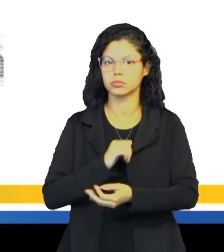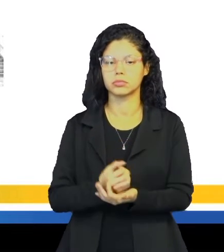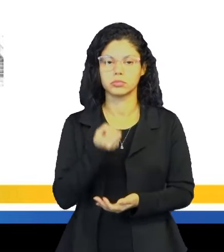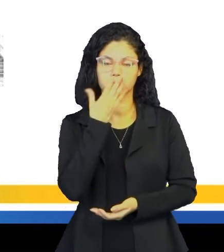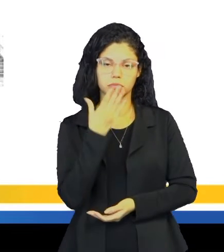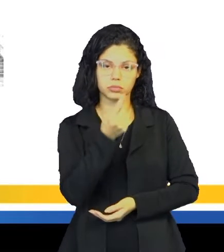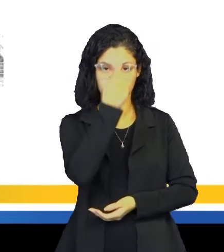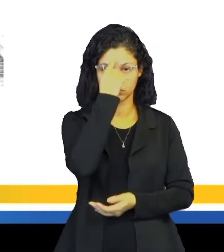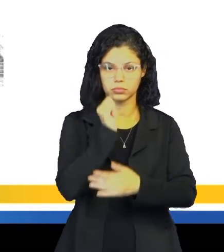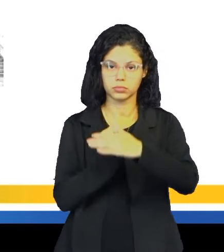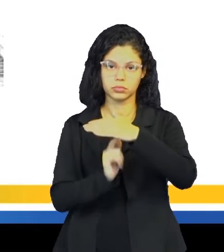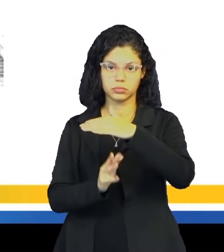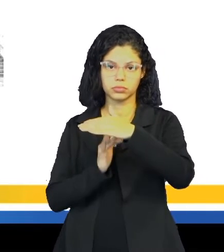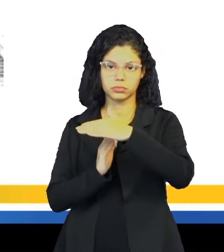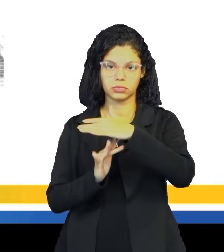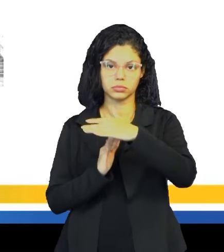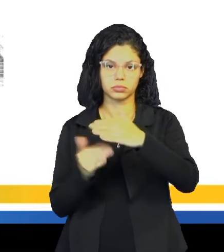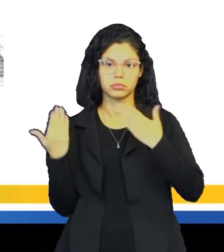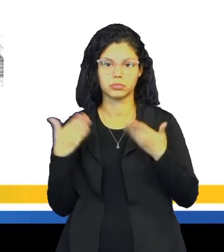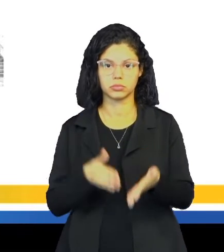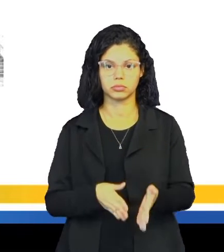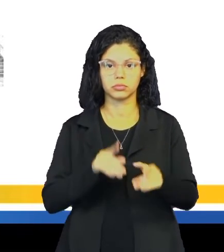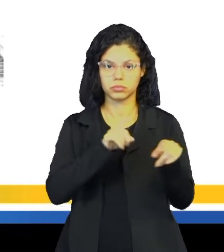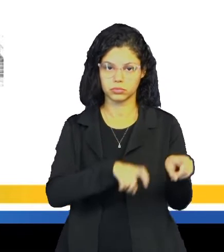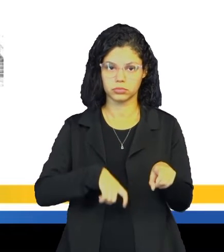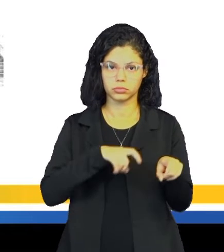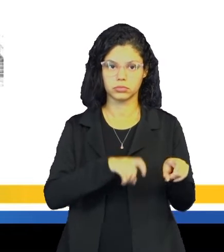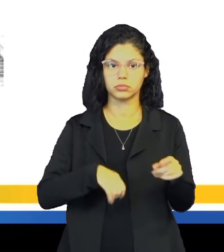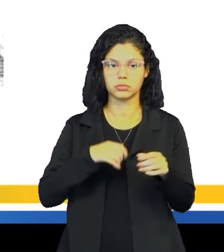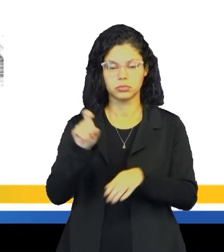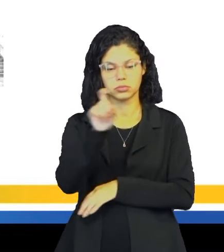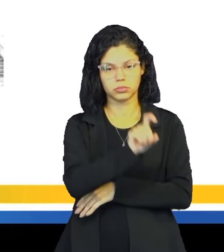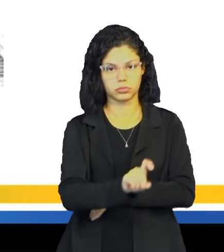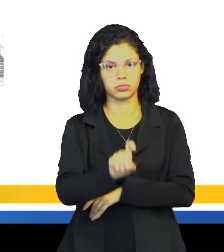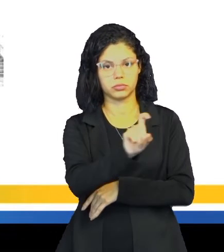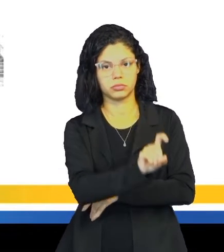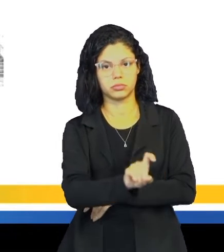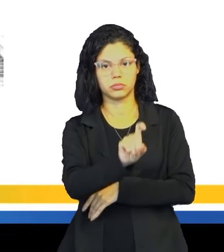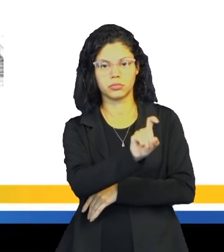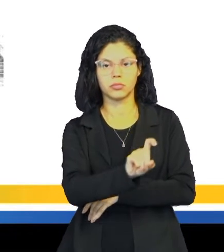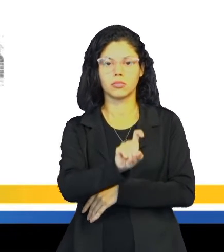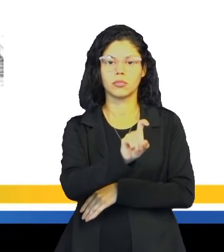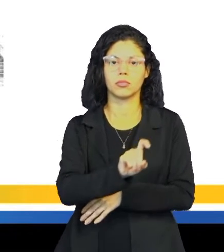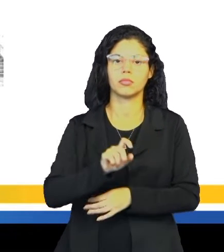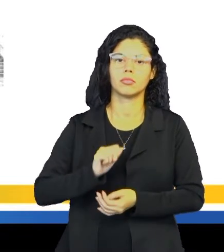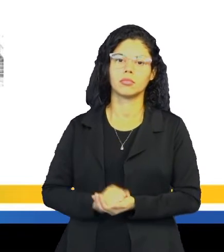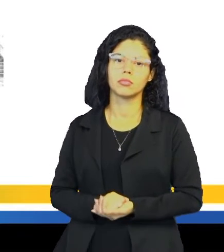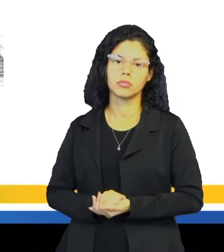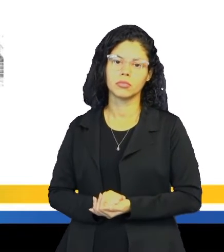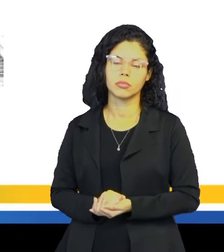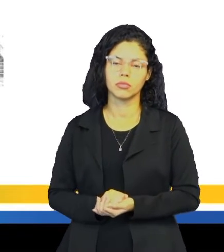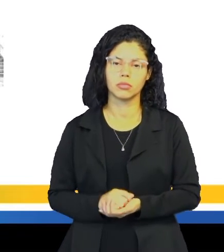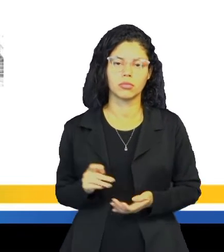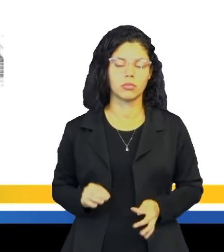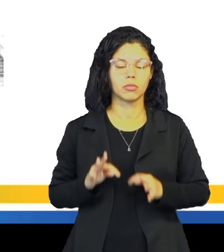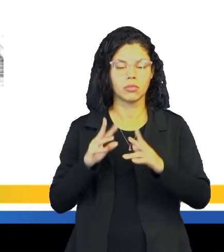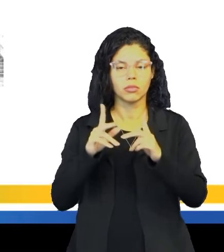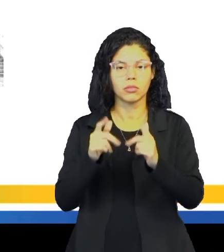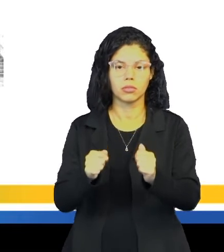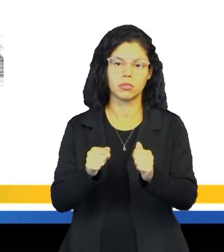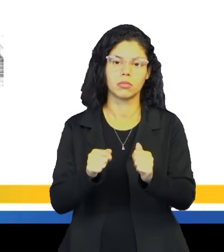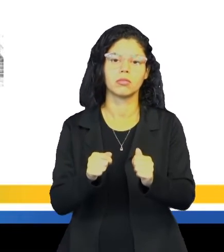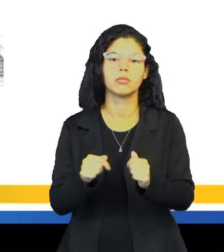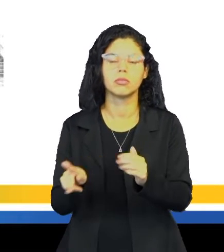fotografia, né, de imigrantes chegando a uma determinada fazenda, uma pichação num determinado momento. Todos, né,